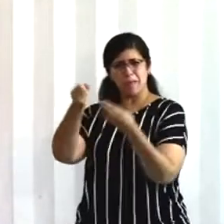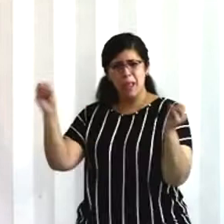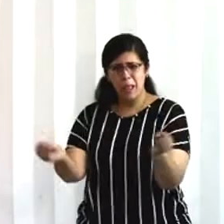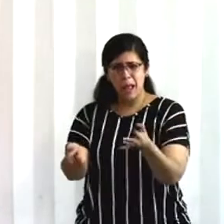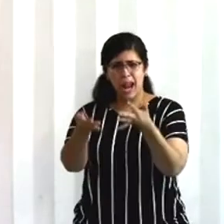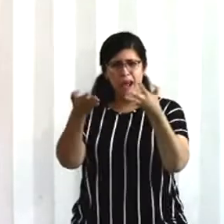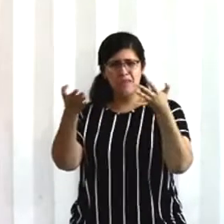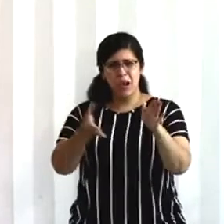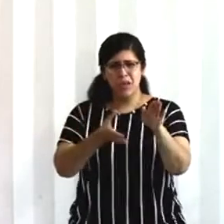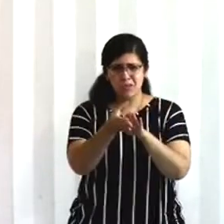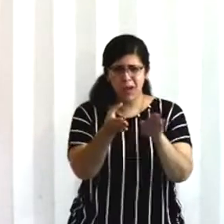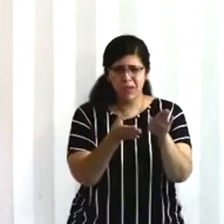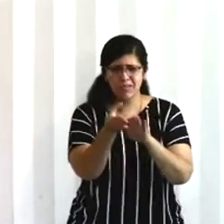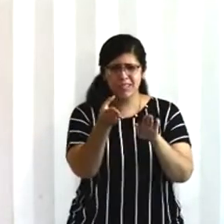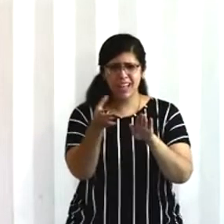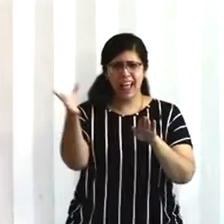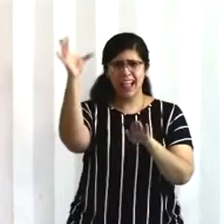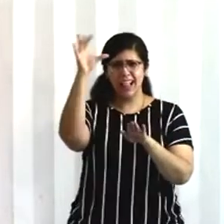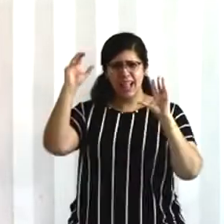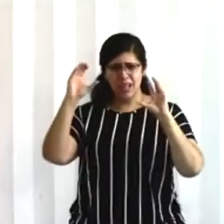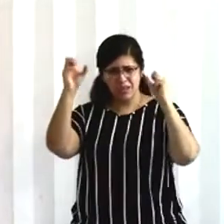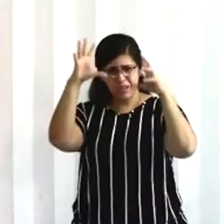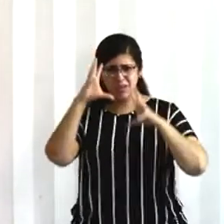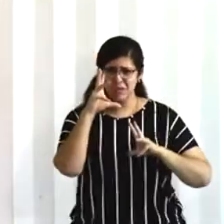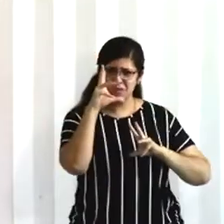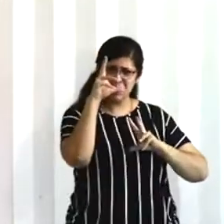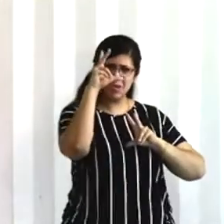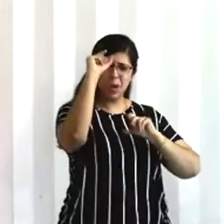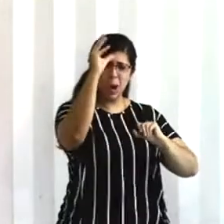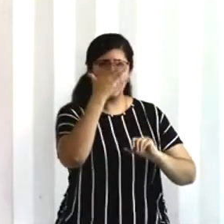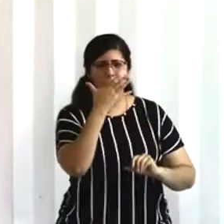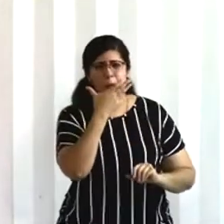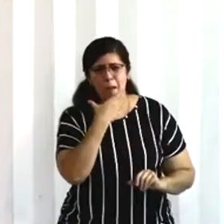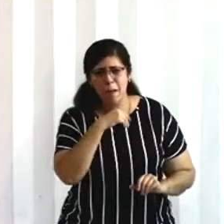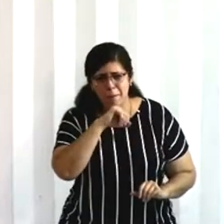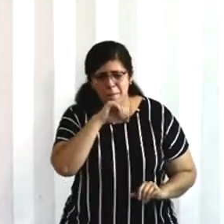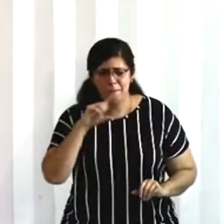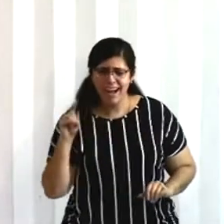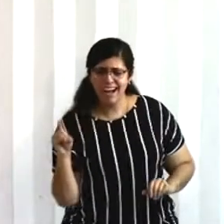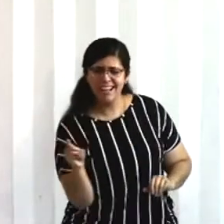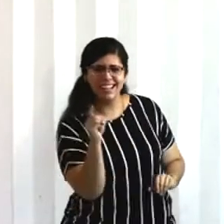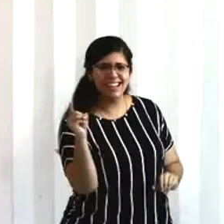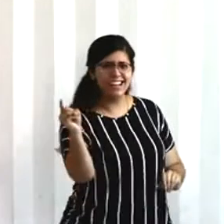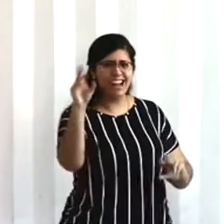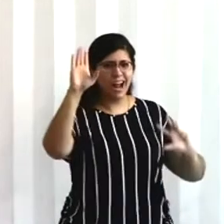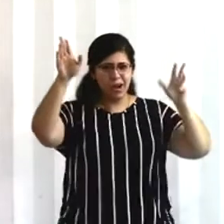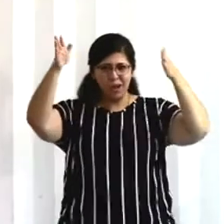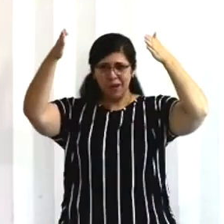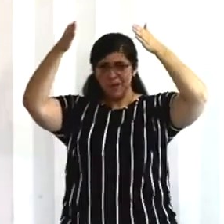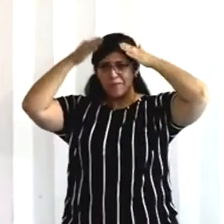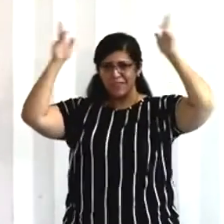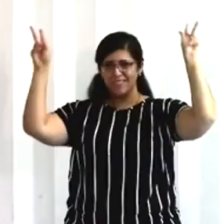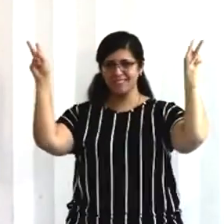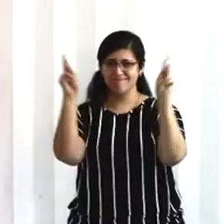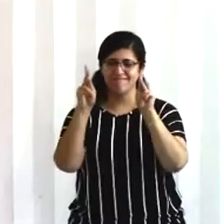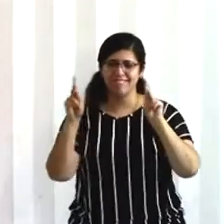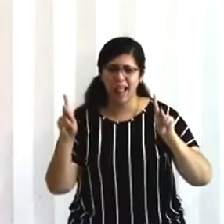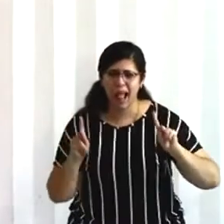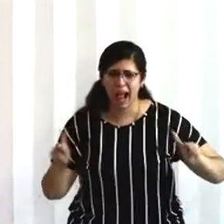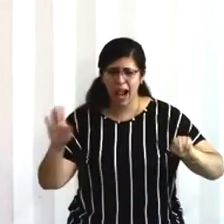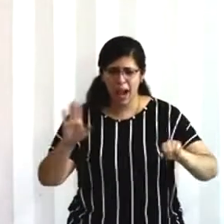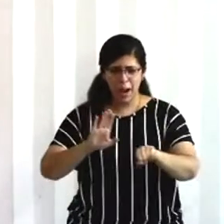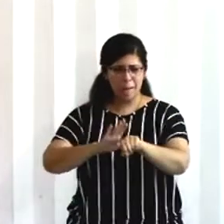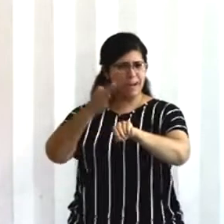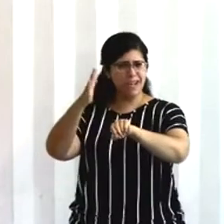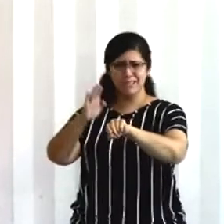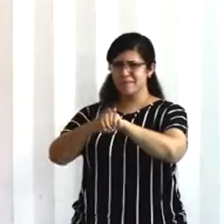Maravilhoso Conselheiro, Deus Forte, Pai da Eternidade e Príncipe da Paz. Para que se aumente o seu governo e